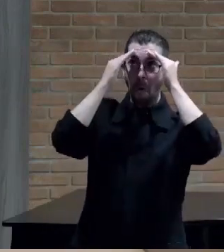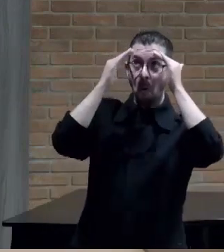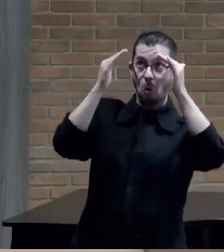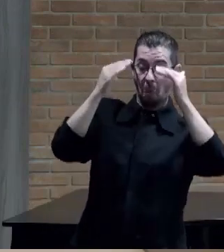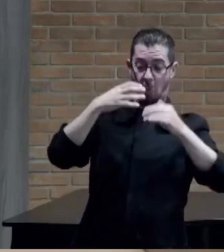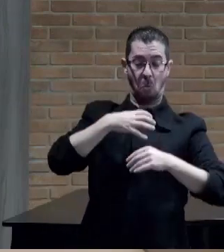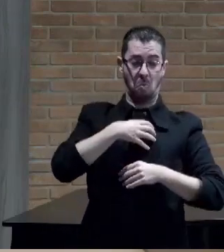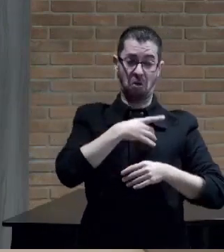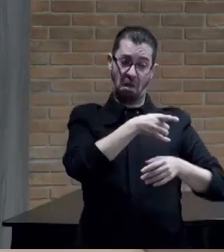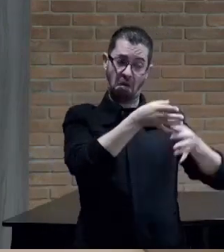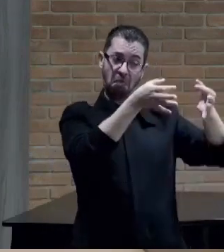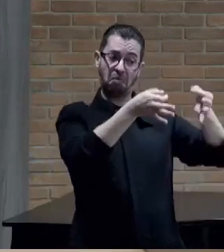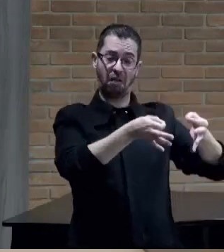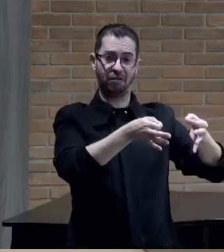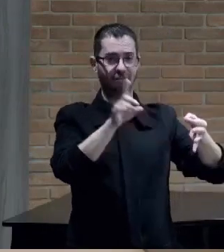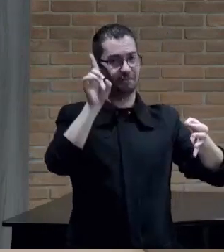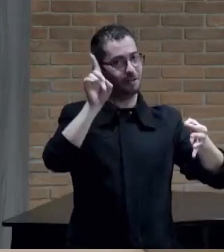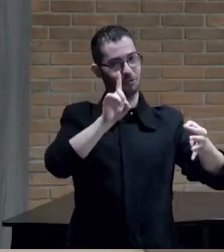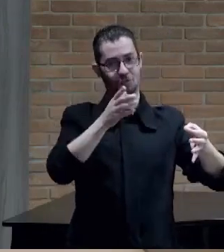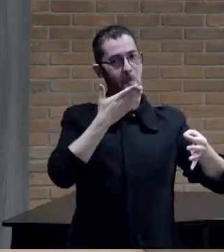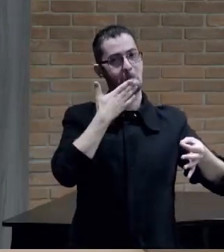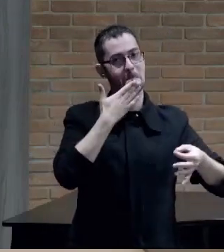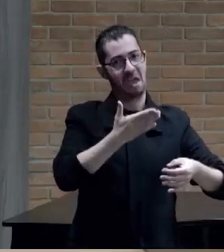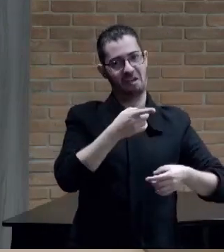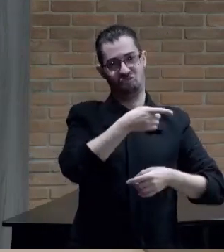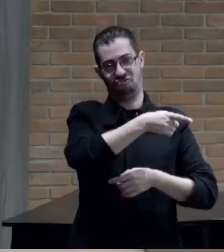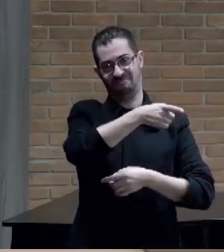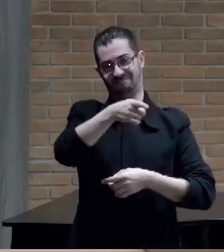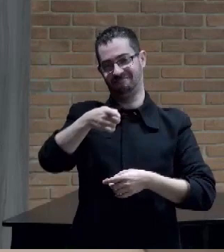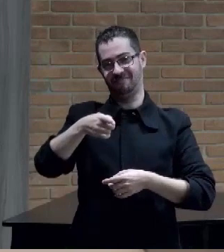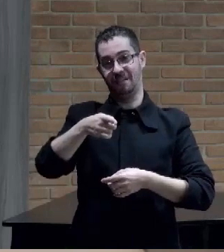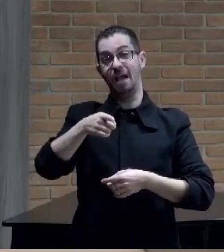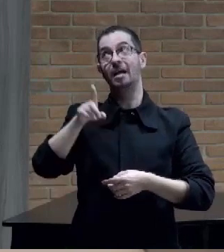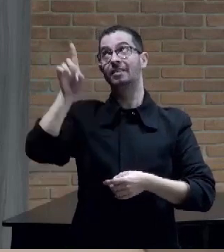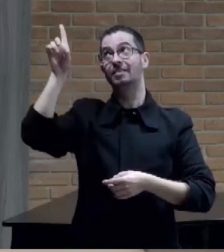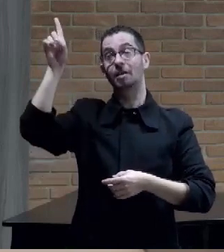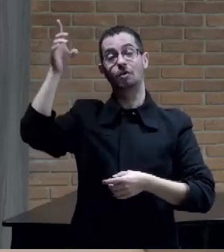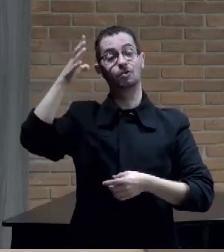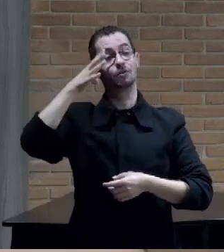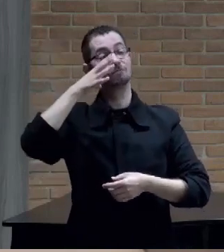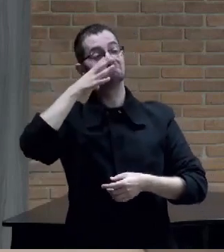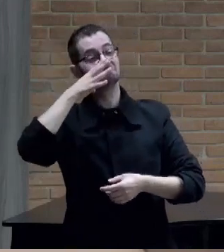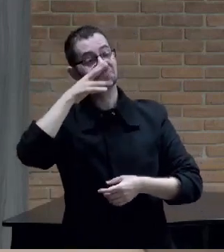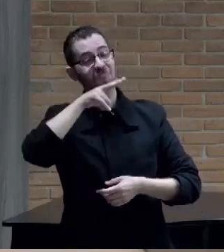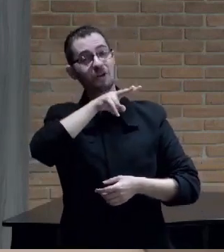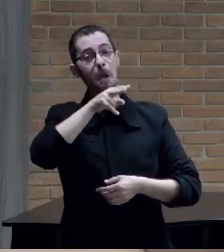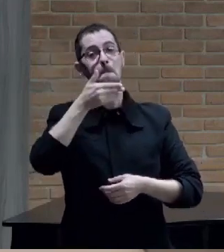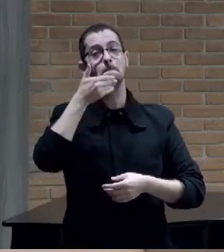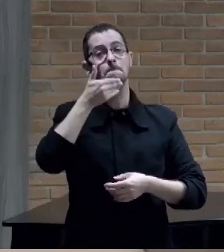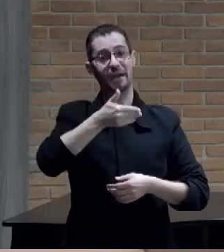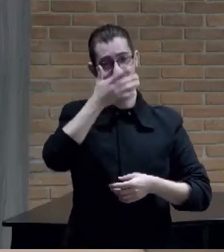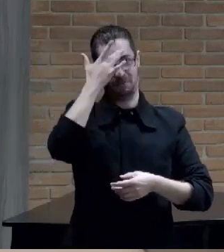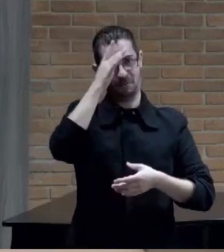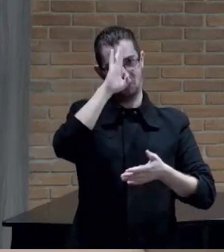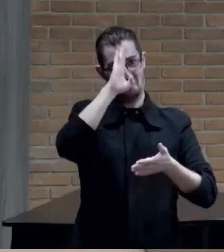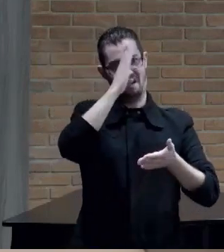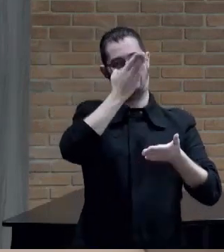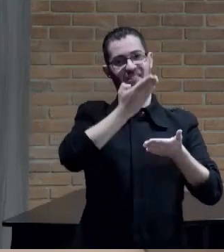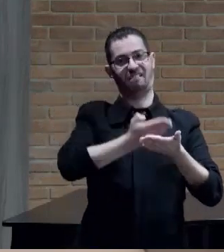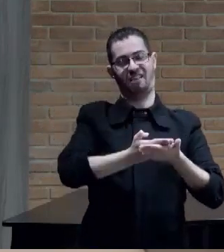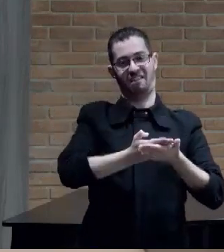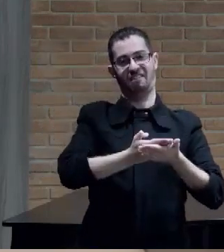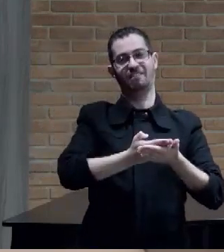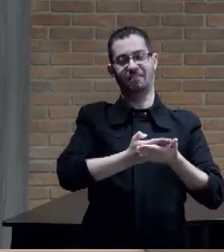ouviu isso. Primeiro ele pede para que o homem creia, não para que ele se comporte bem.